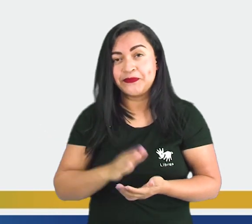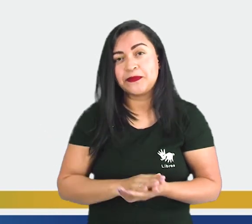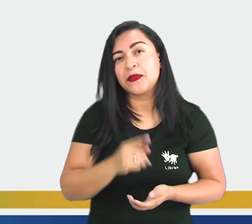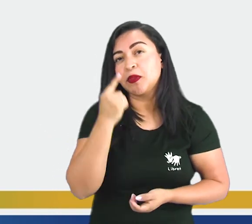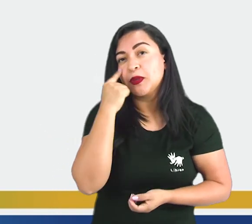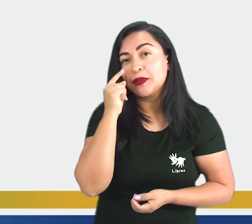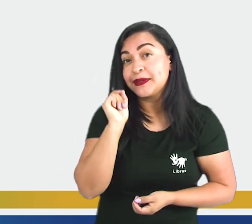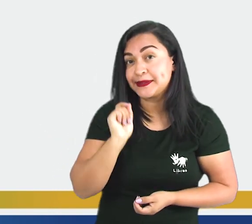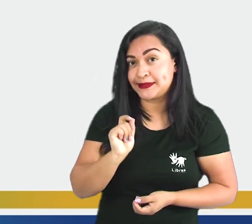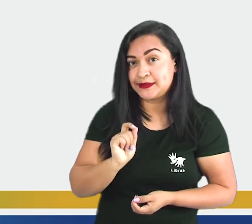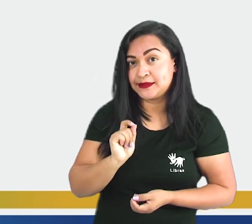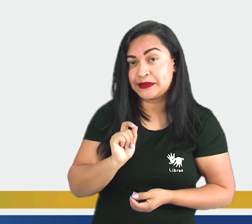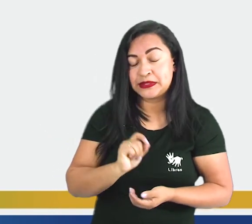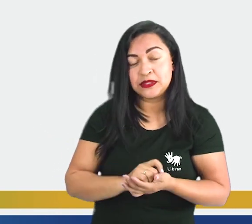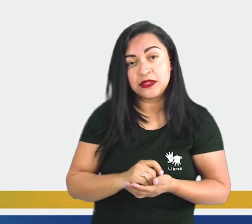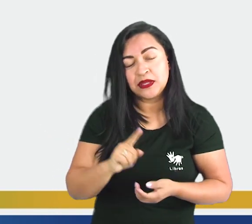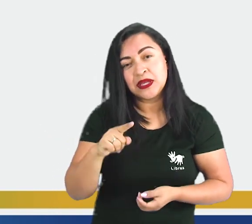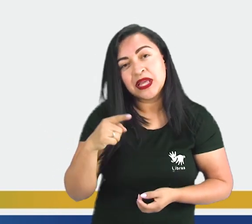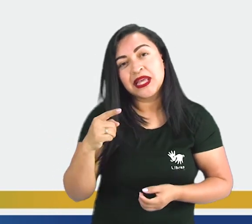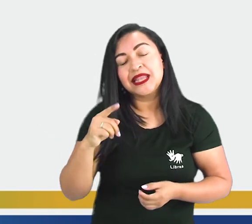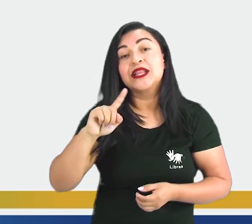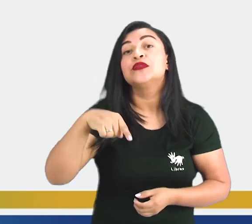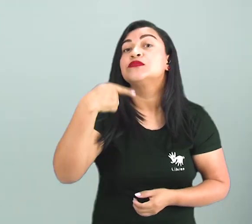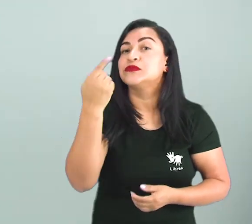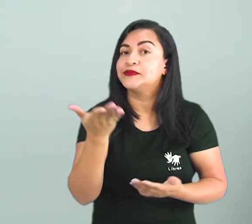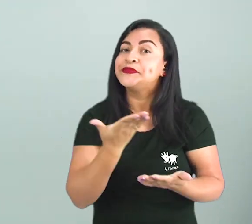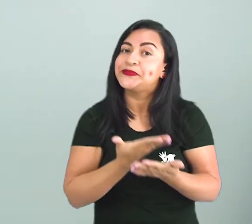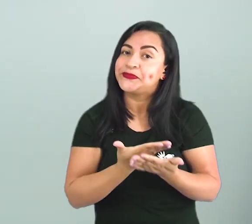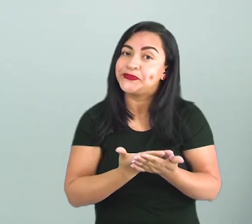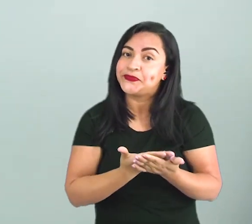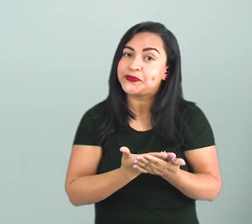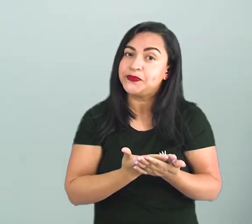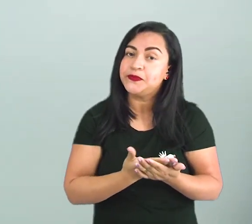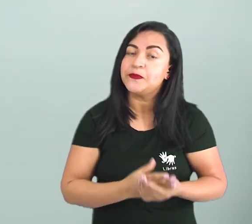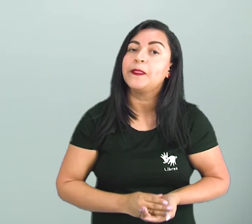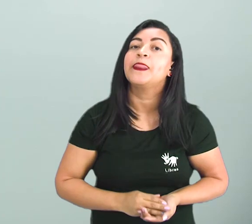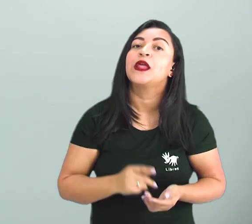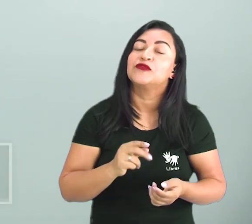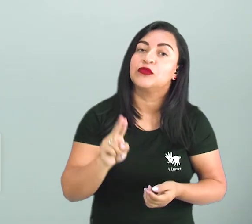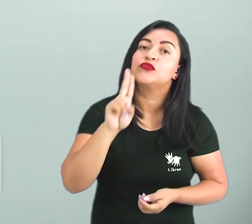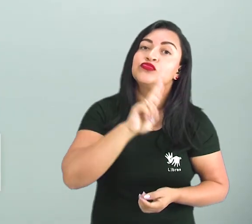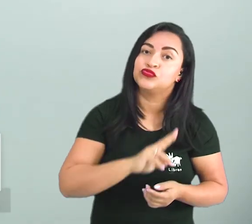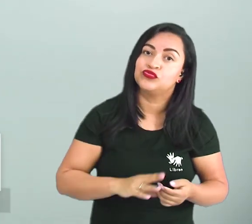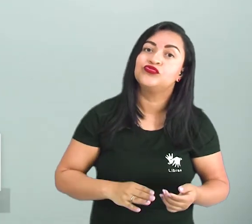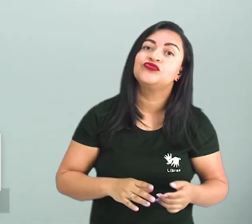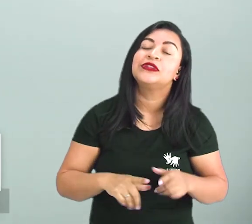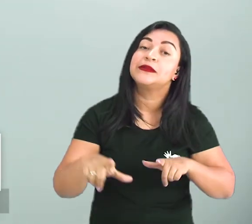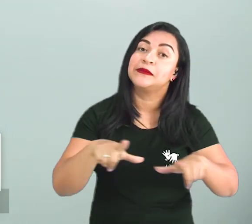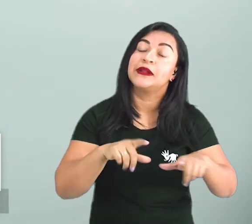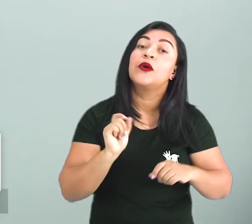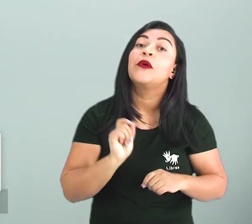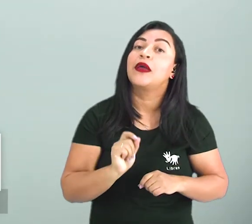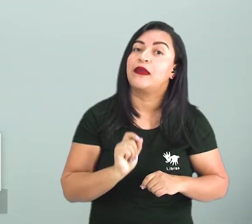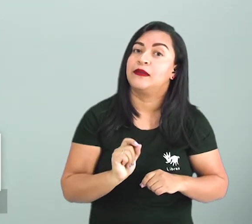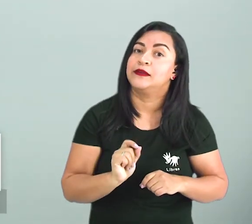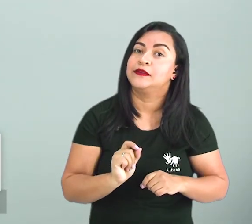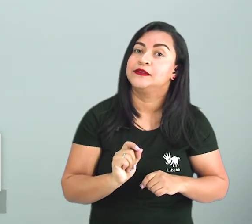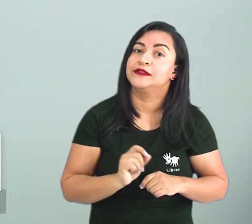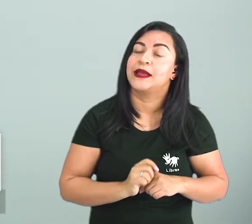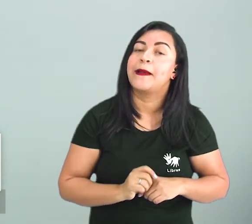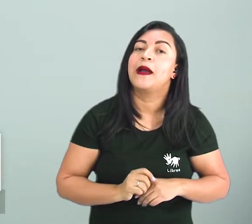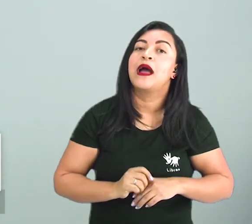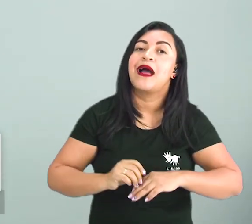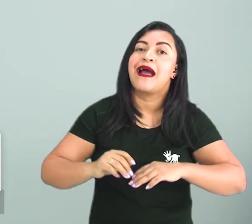Observe que nas nossas próximas aulas trabalharemos as figuras planas